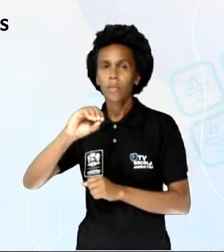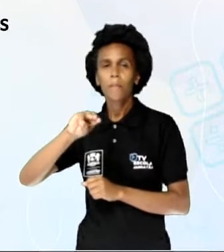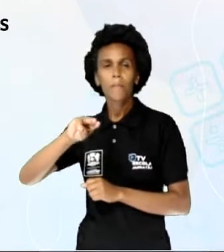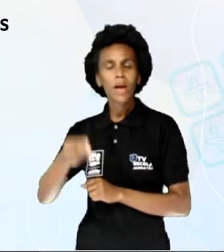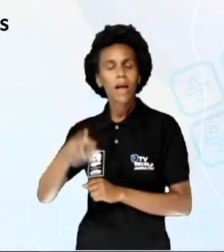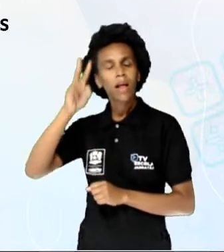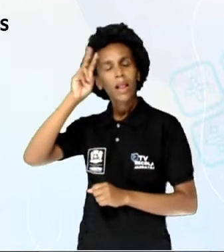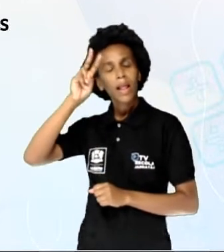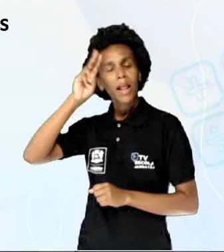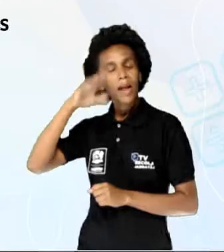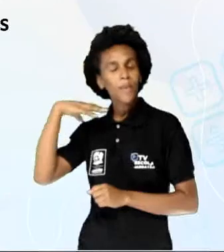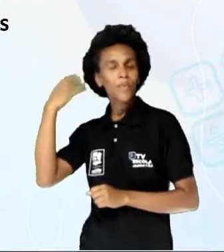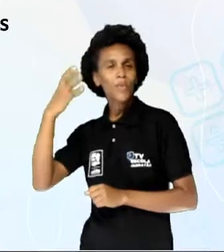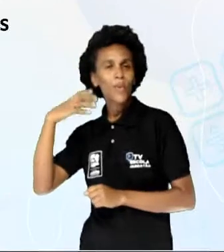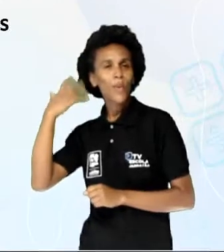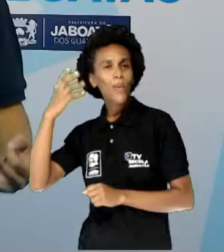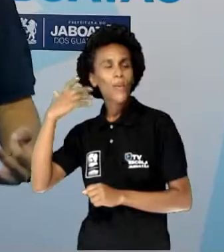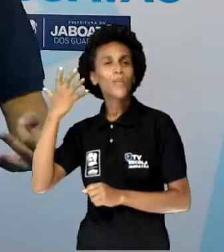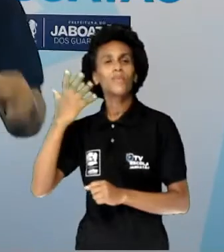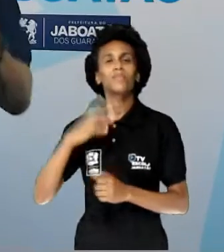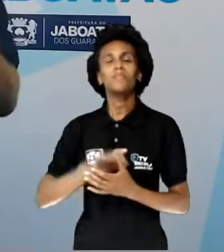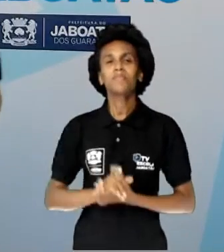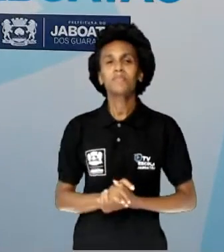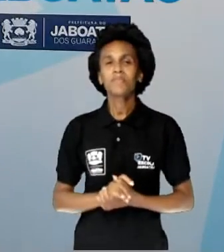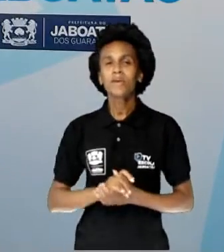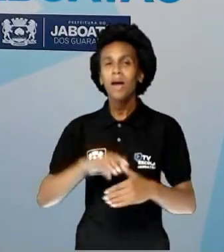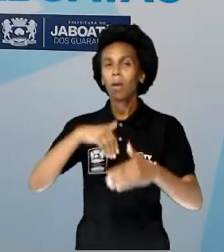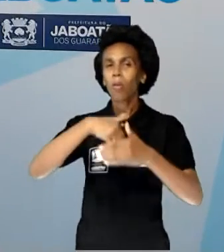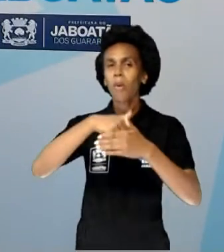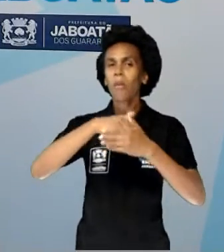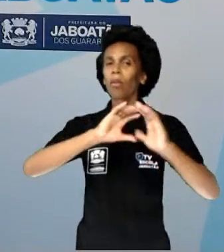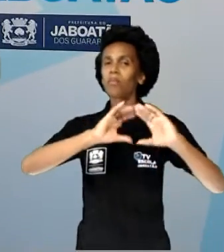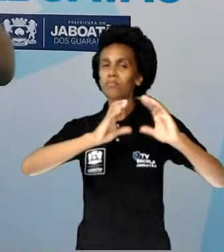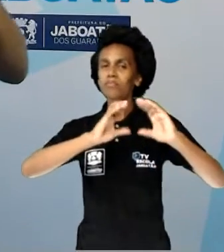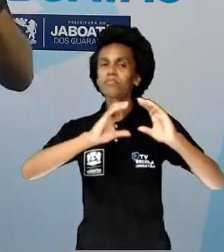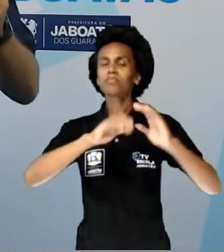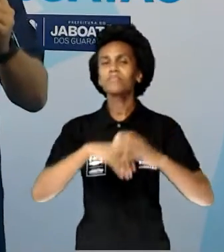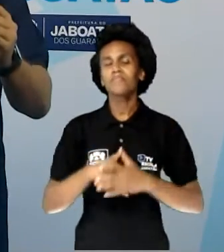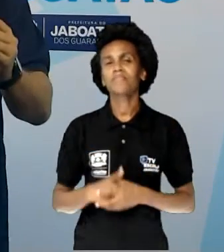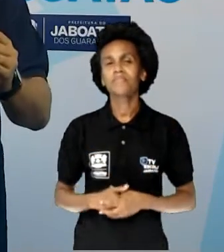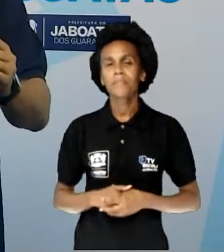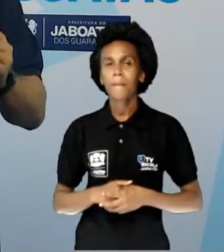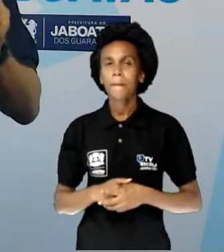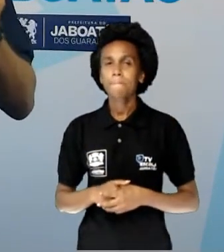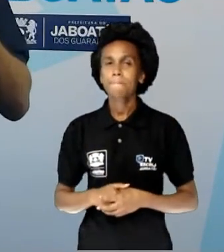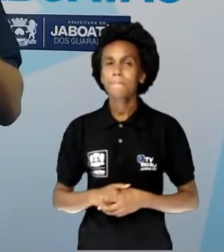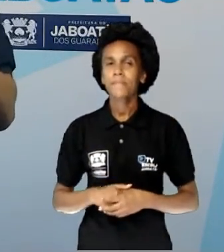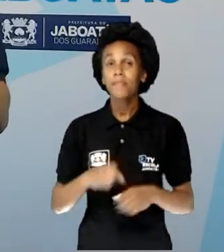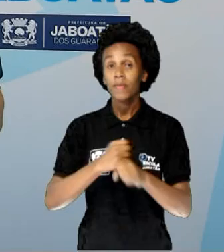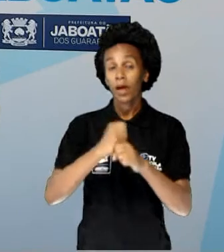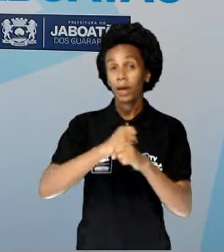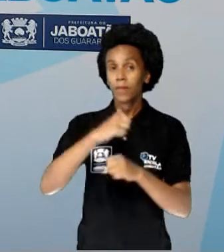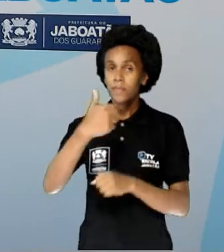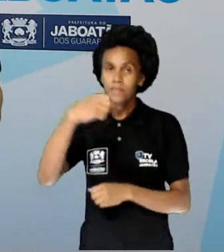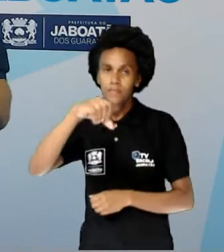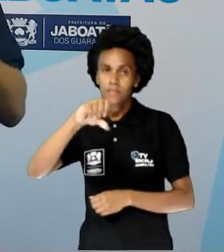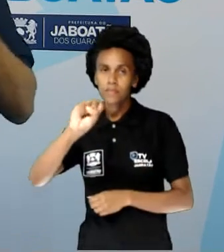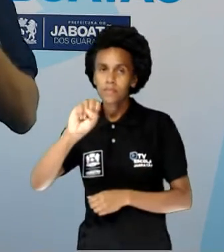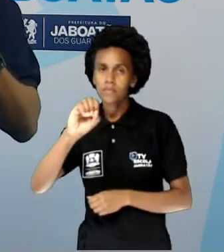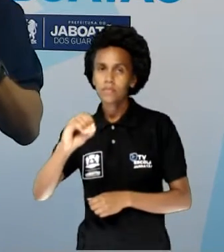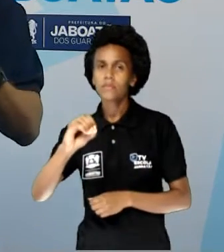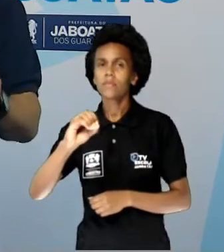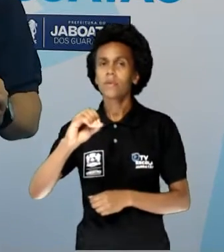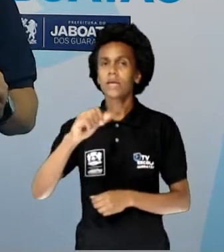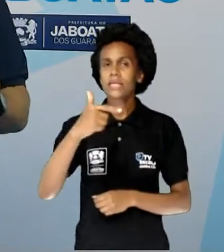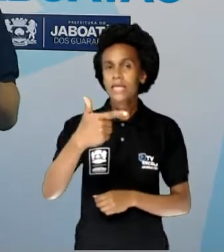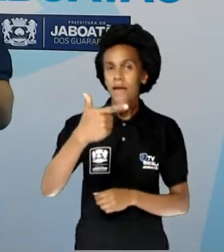milhões, pra frente Brasil, salve a seleção, é quase isso aí. 1980, 120 milhões de pessoas. Olha